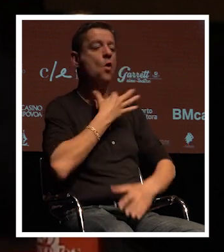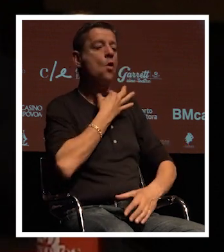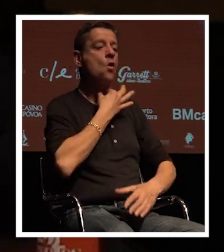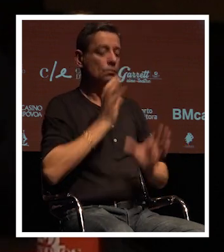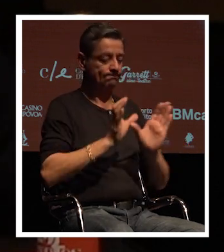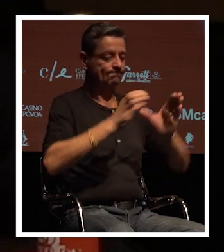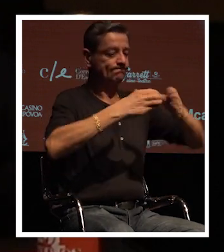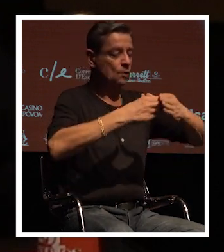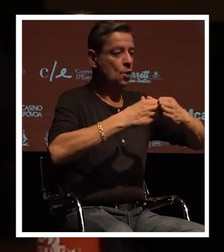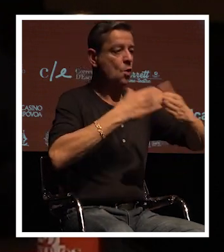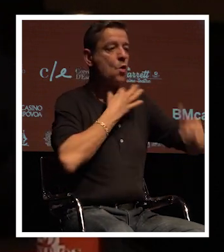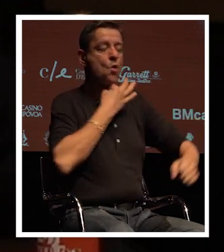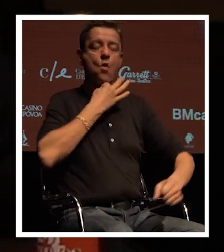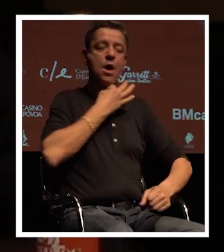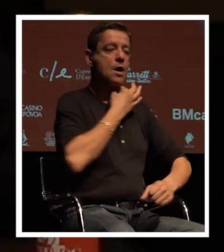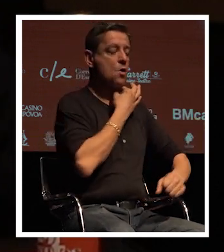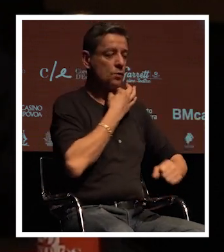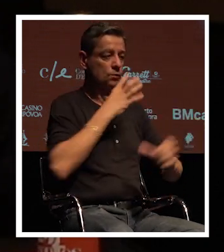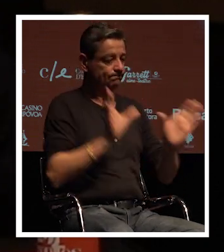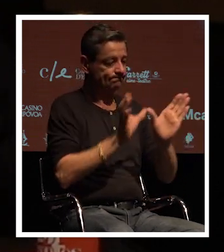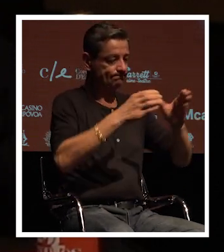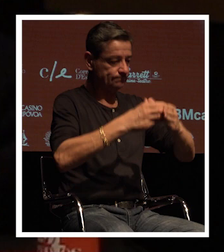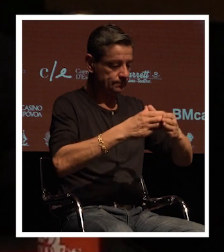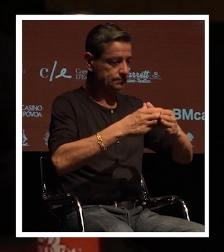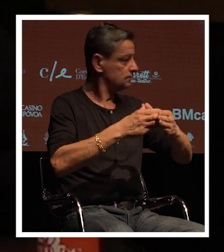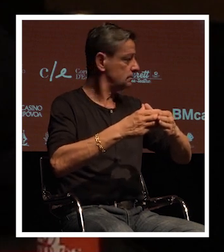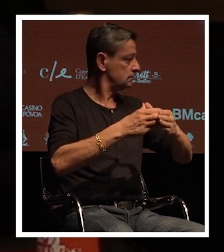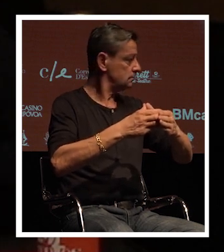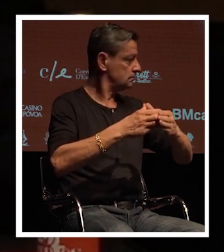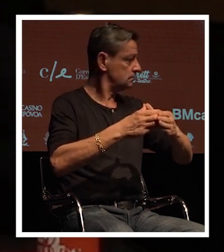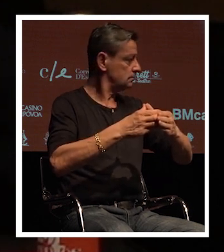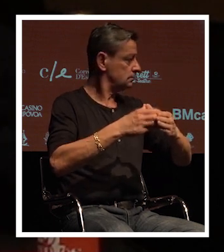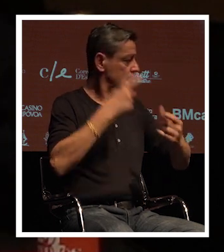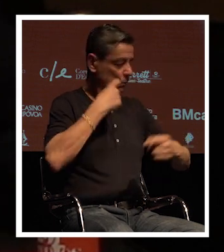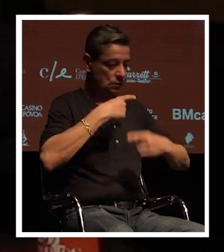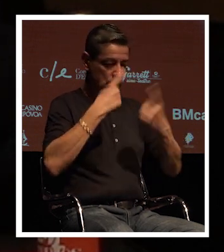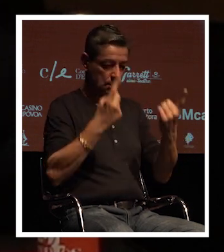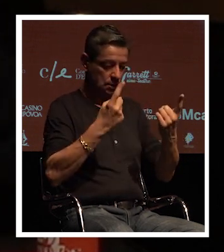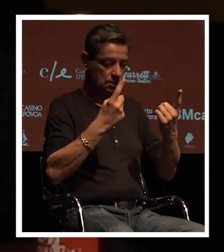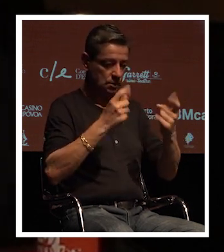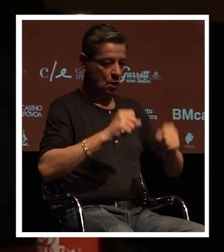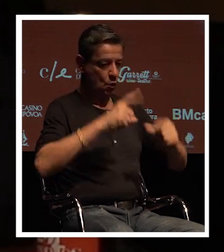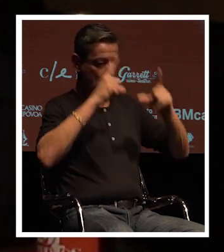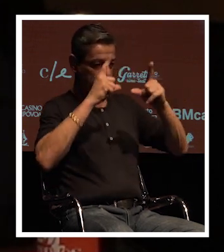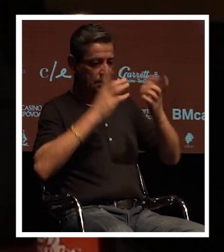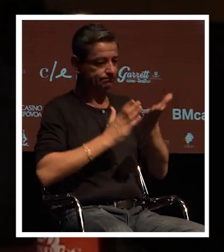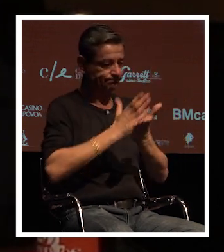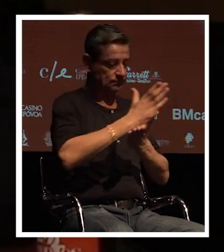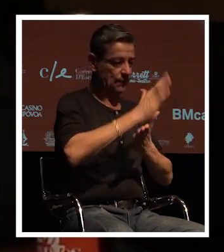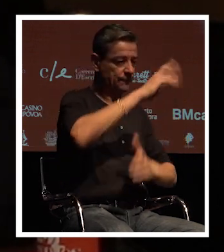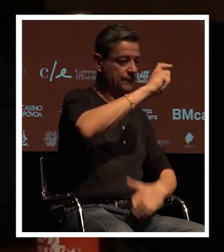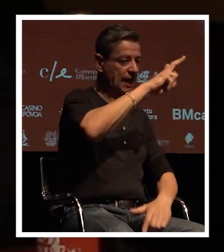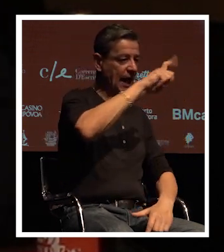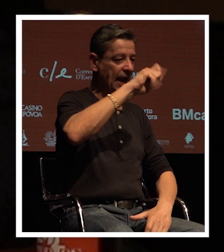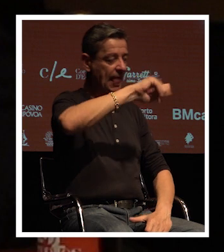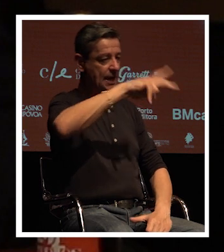e uma série de canções das quais uma muito conhecida chamada acordai do José GES Ferreira mas